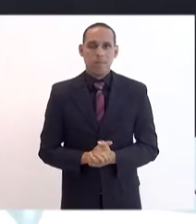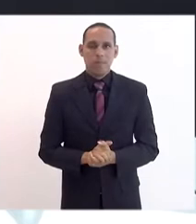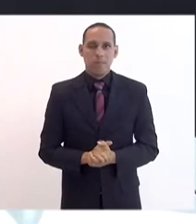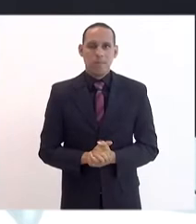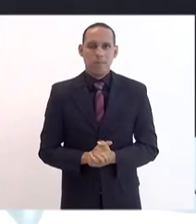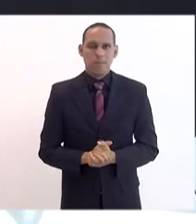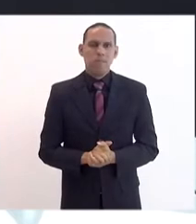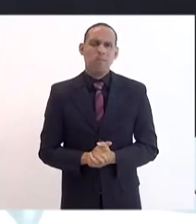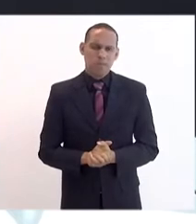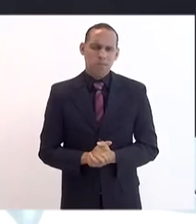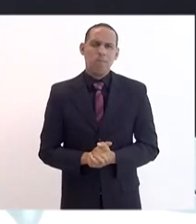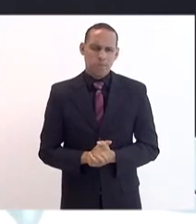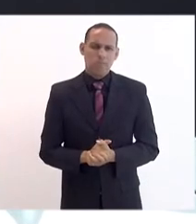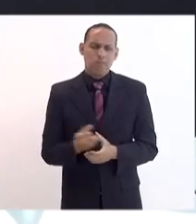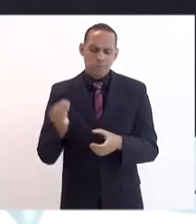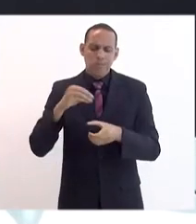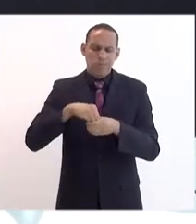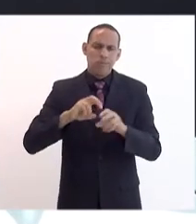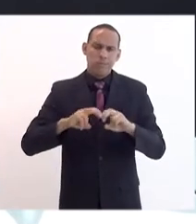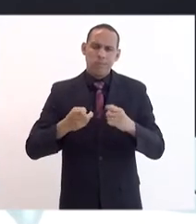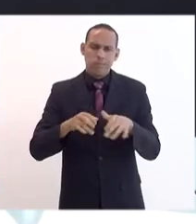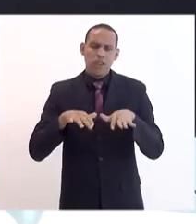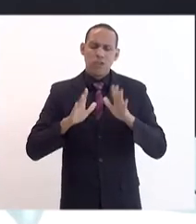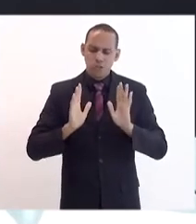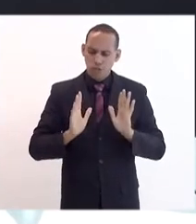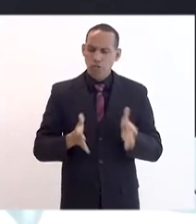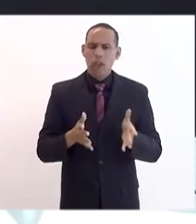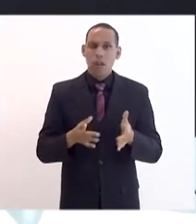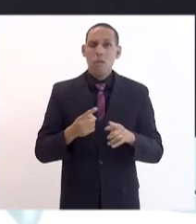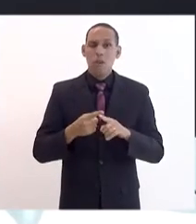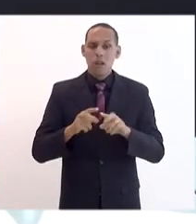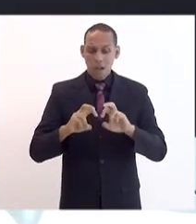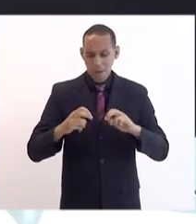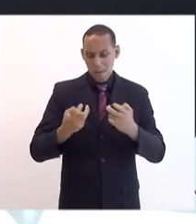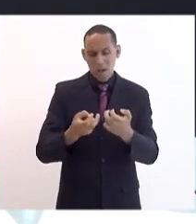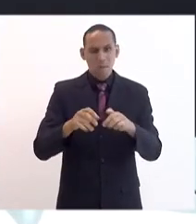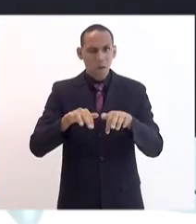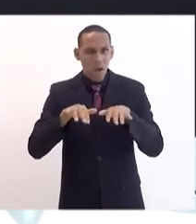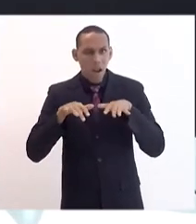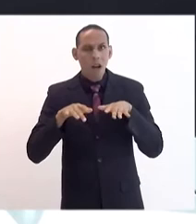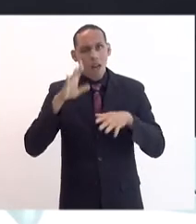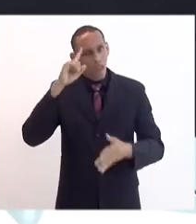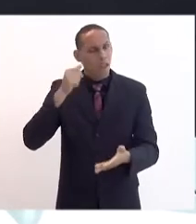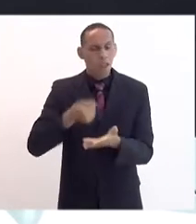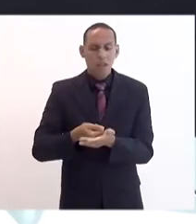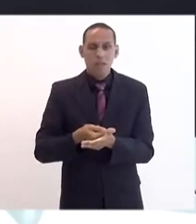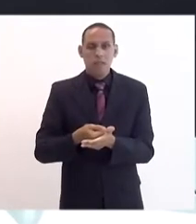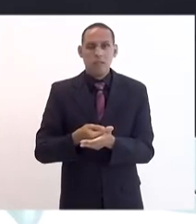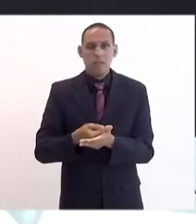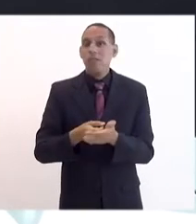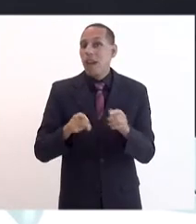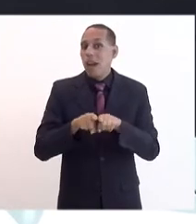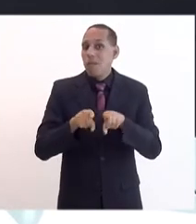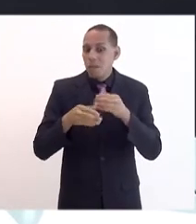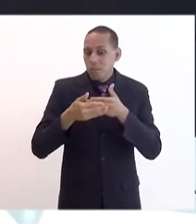já devia estar em plenário, e o plenário decidir. Né? E até o para frente,